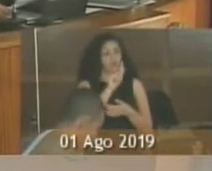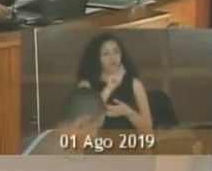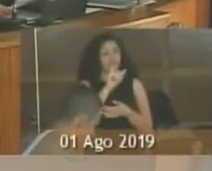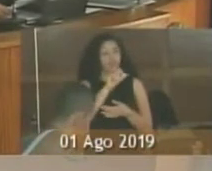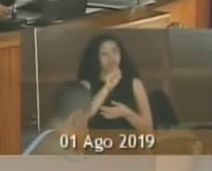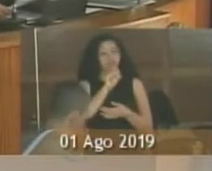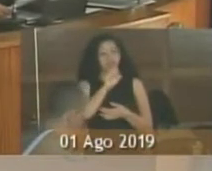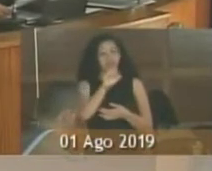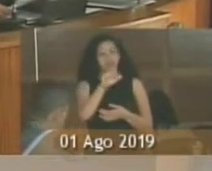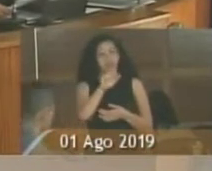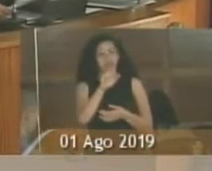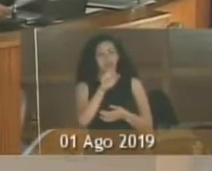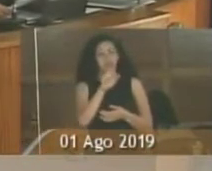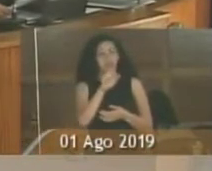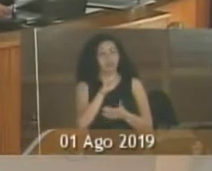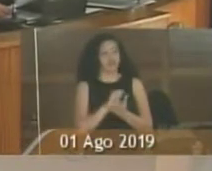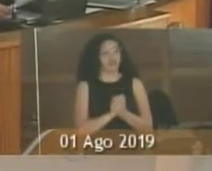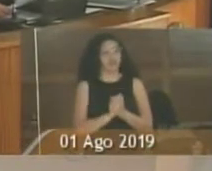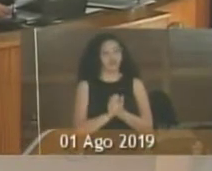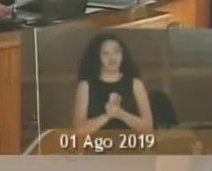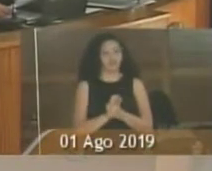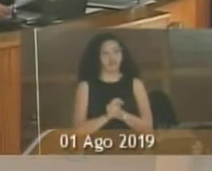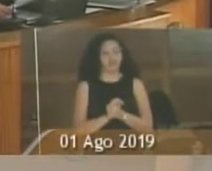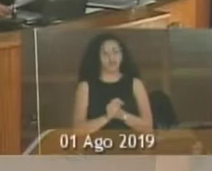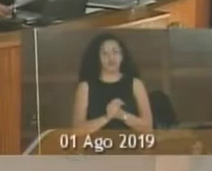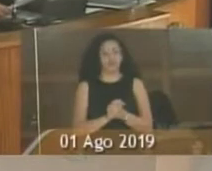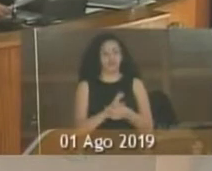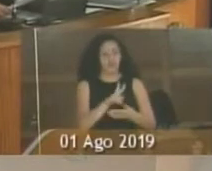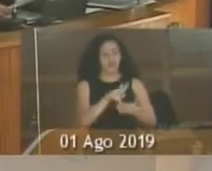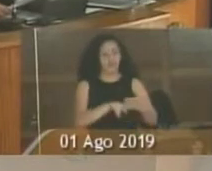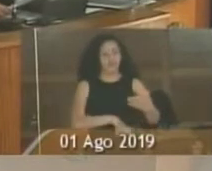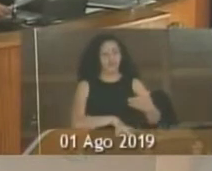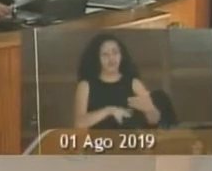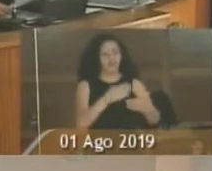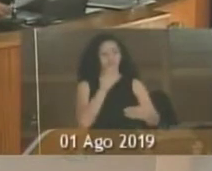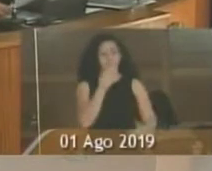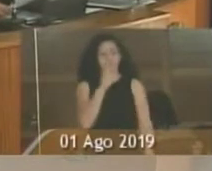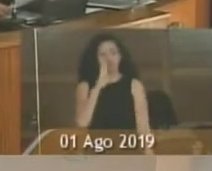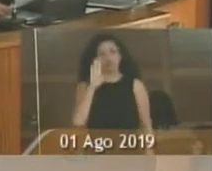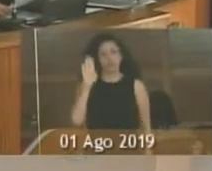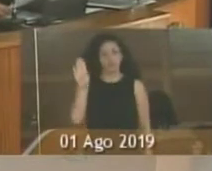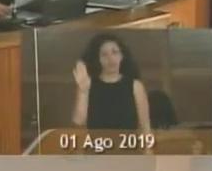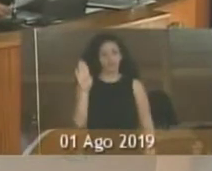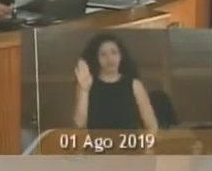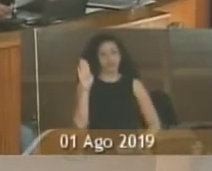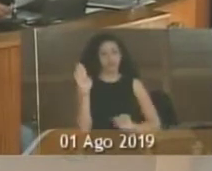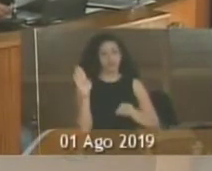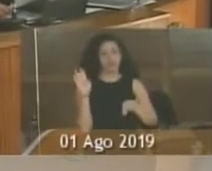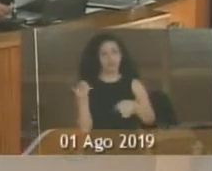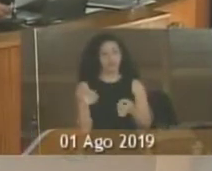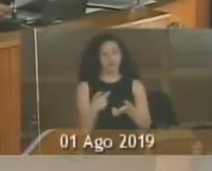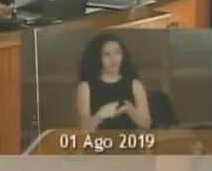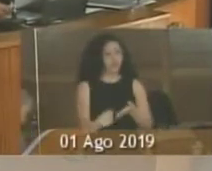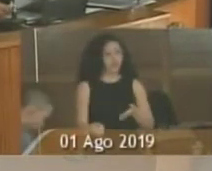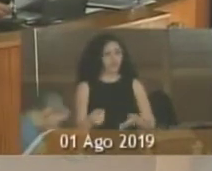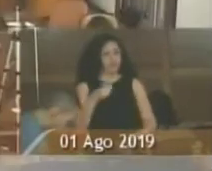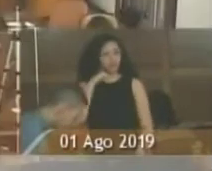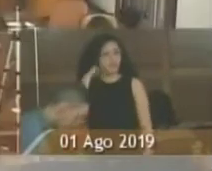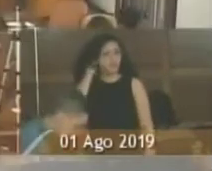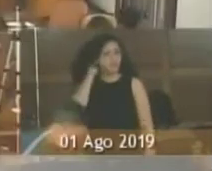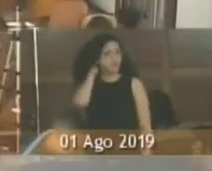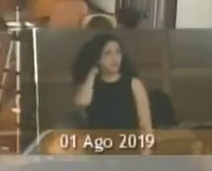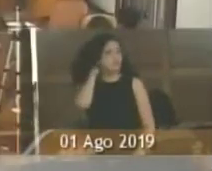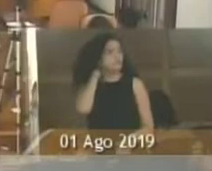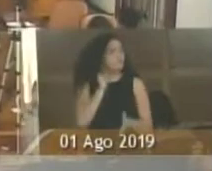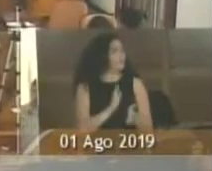da Silva, assistente legislativo, que proceda à leitura do juramento e, em seguida, à assinatura do termo de posse. Por